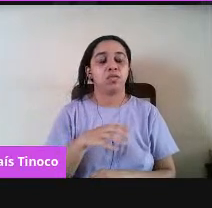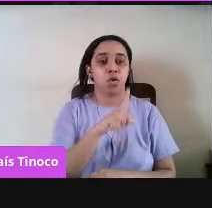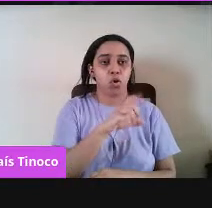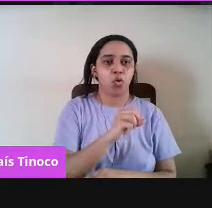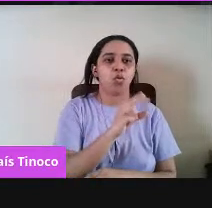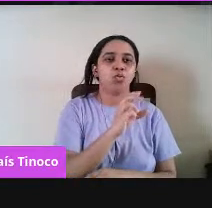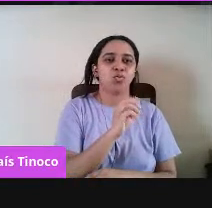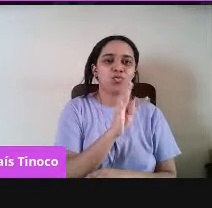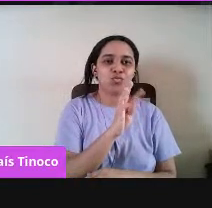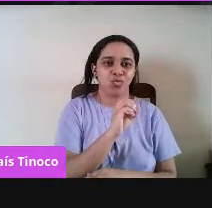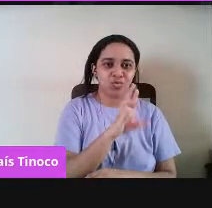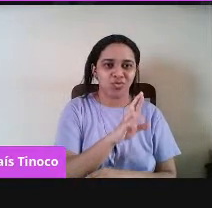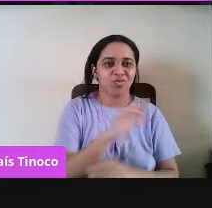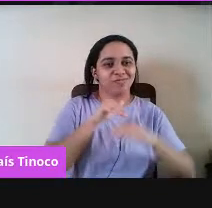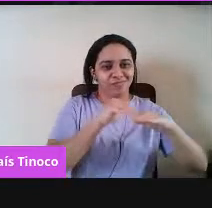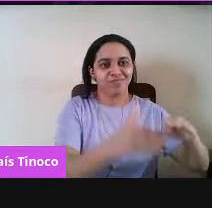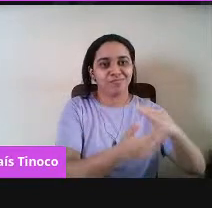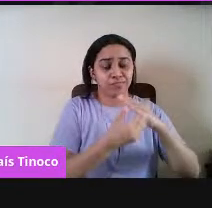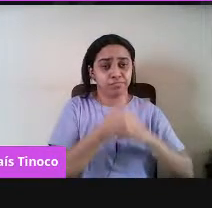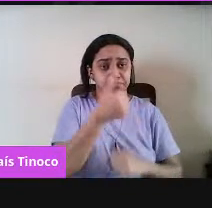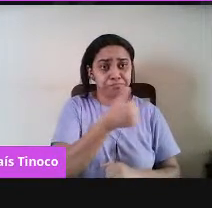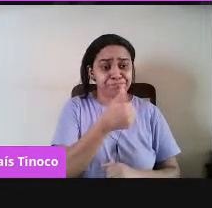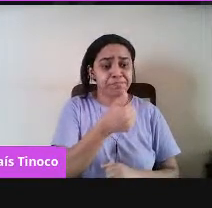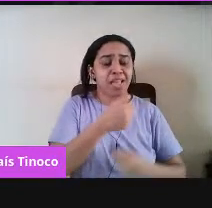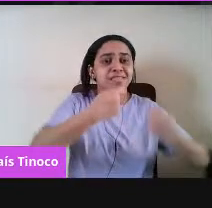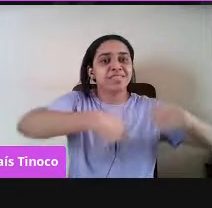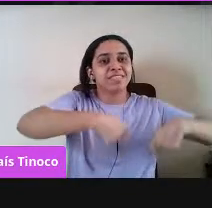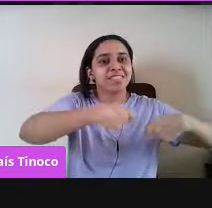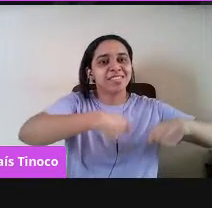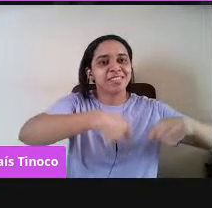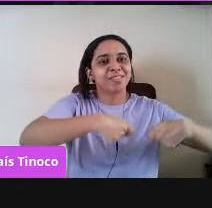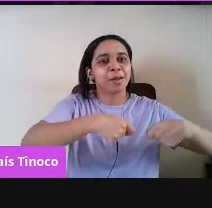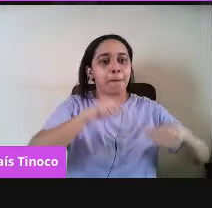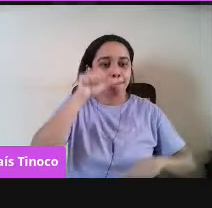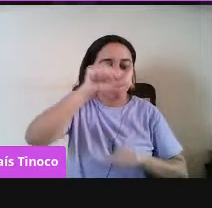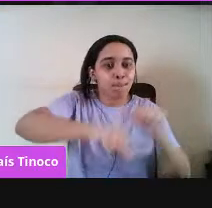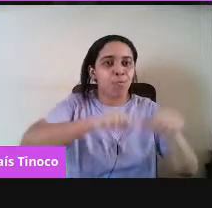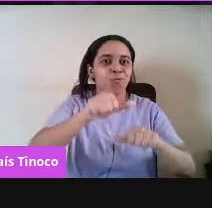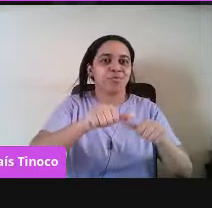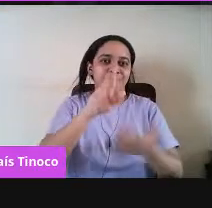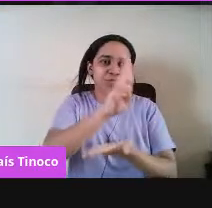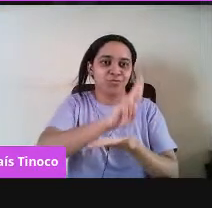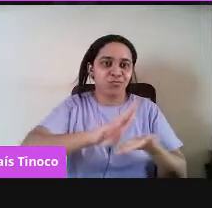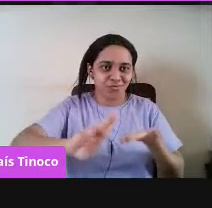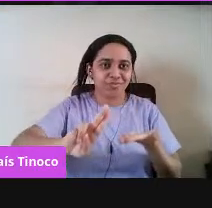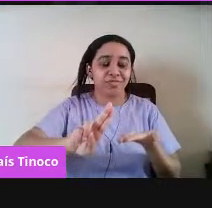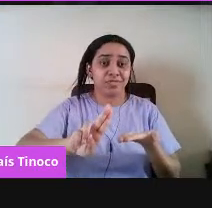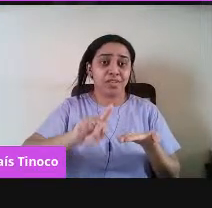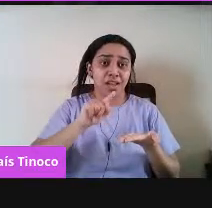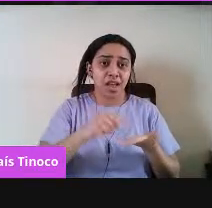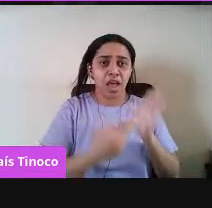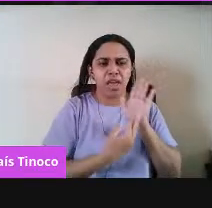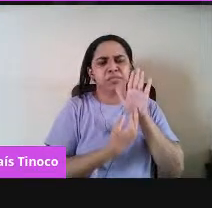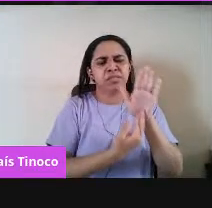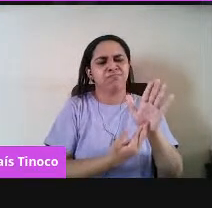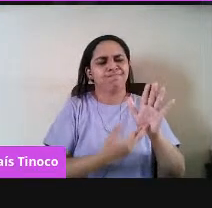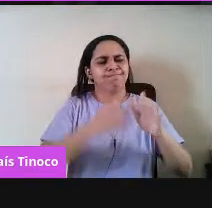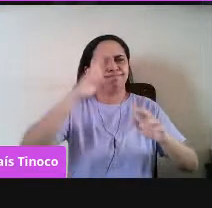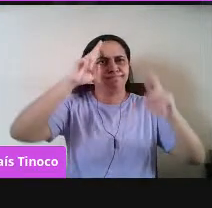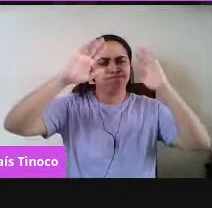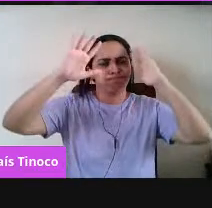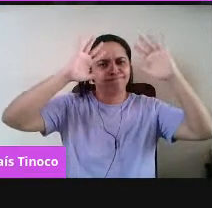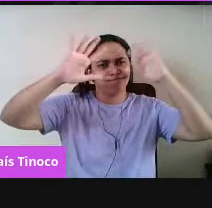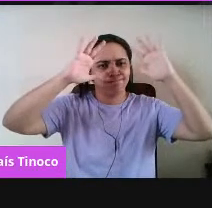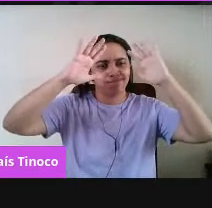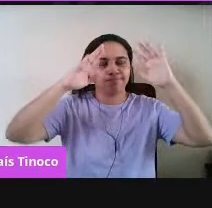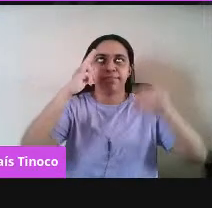do resgate da valorização das universidades. Essa representação que ele construiu, tão sonhada por todos nós